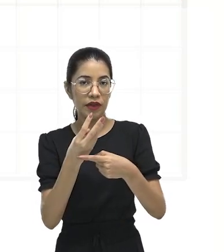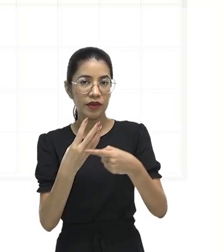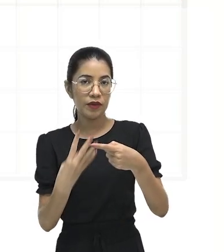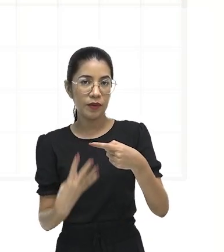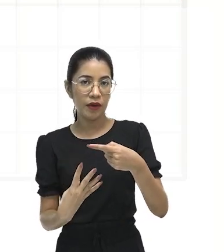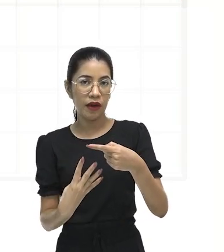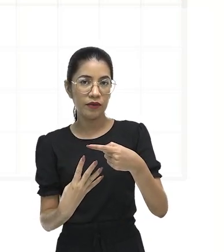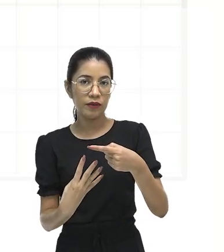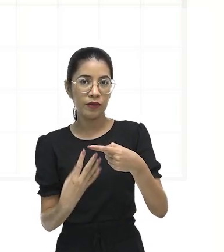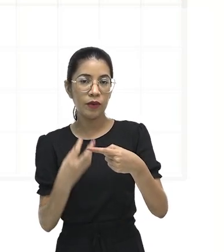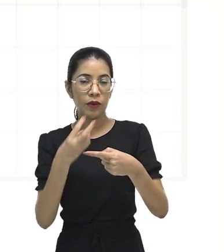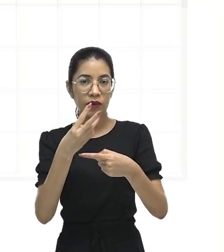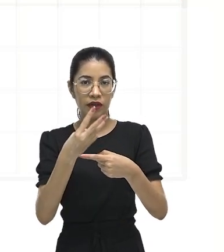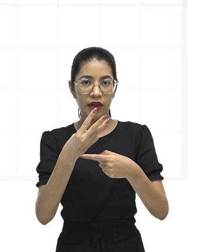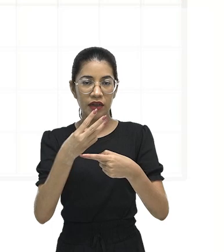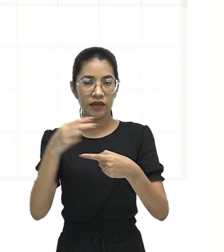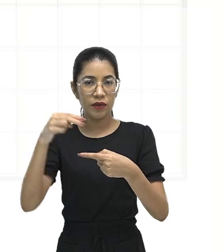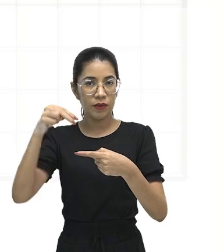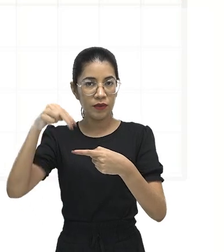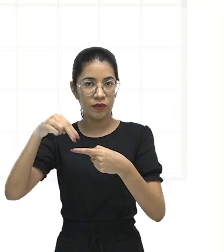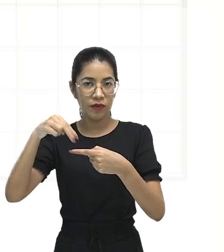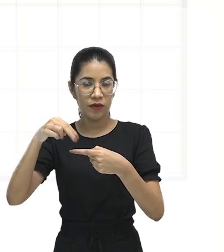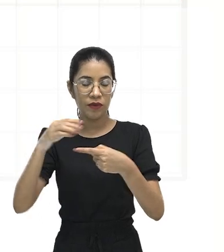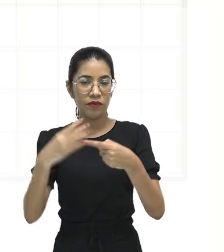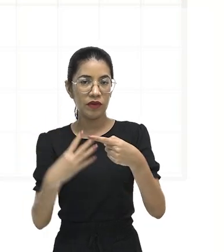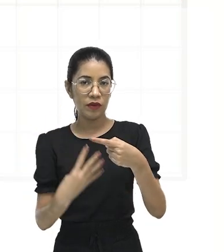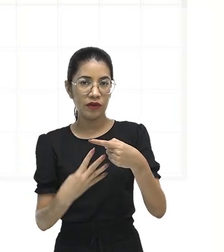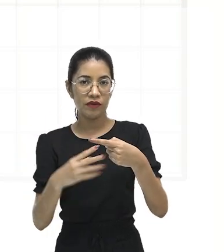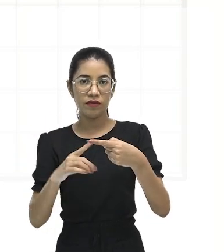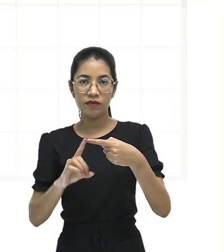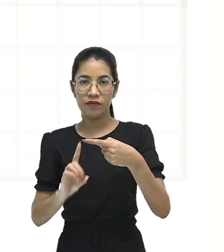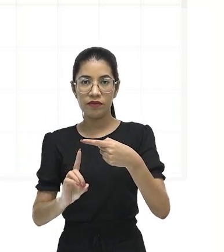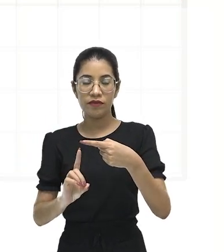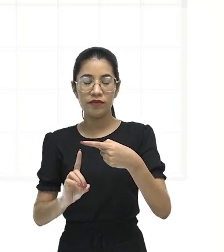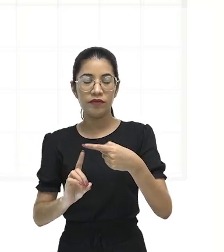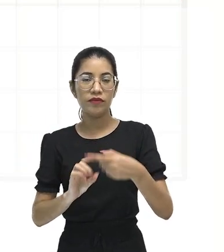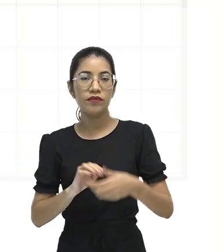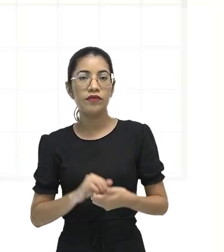o numerador e 4 é o denominador.